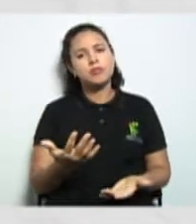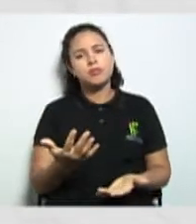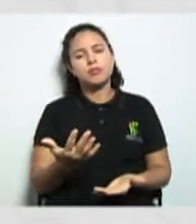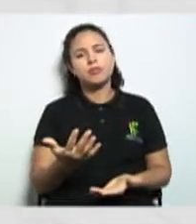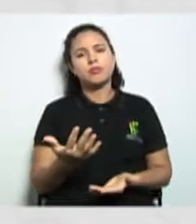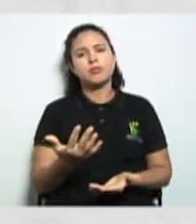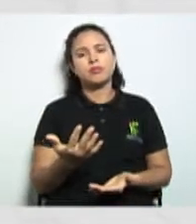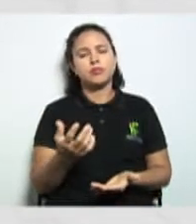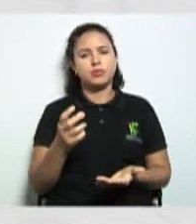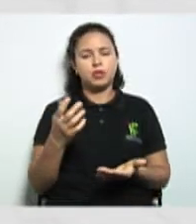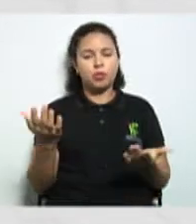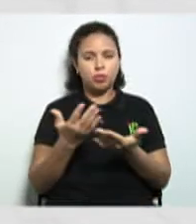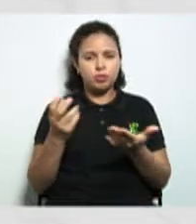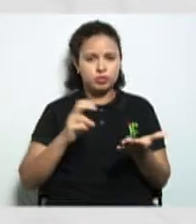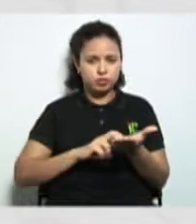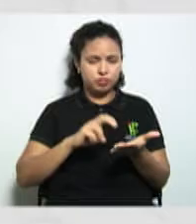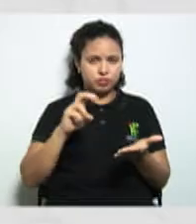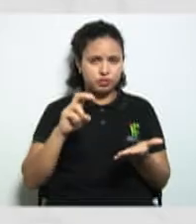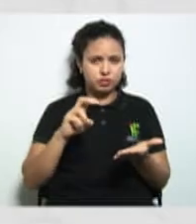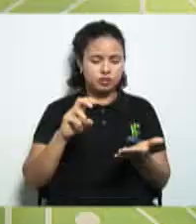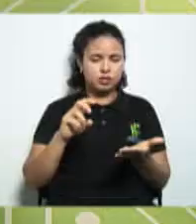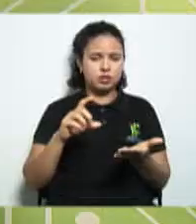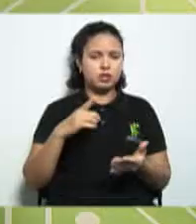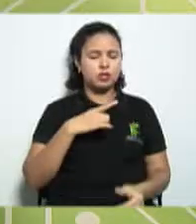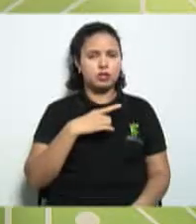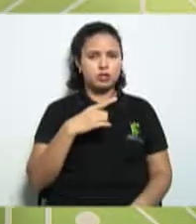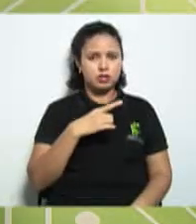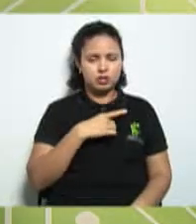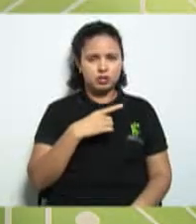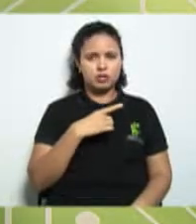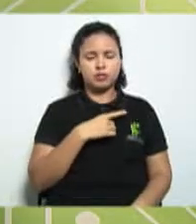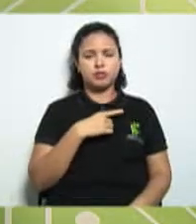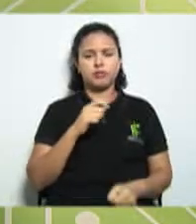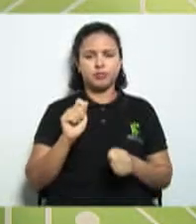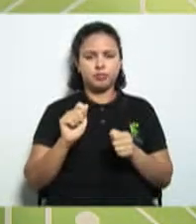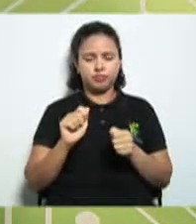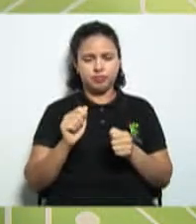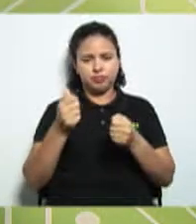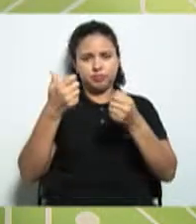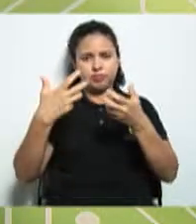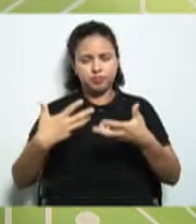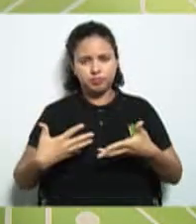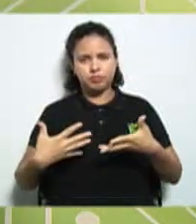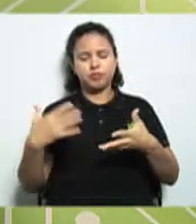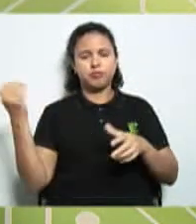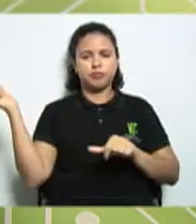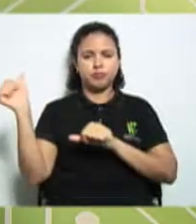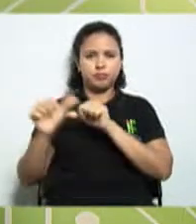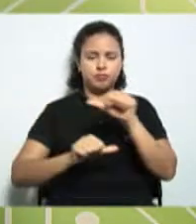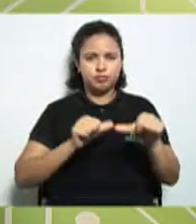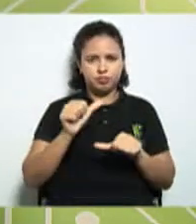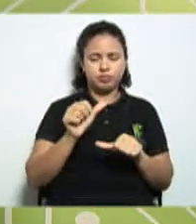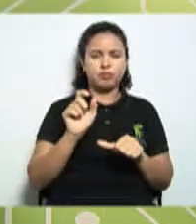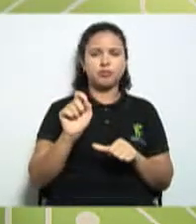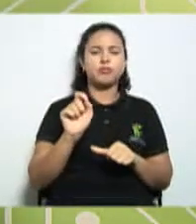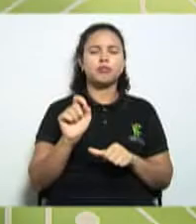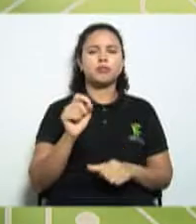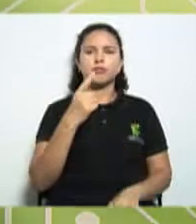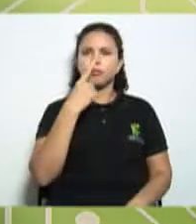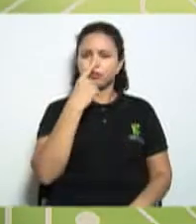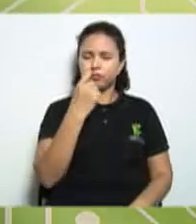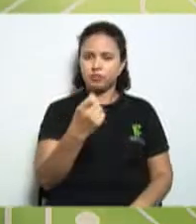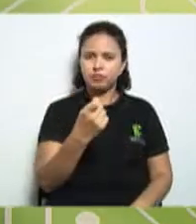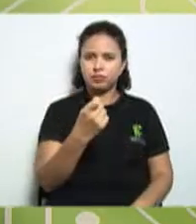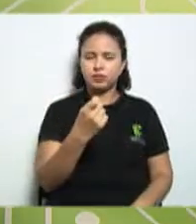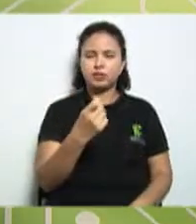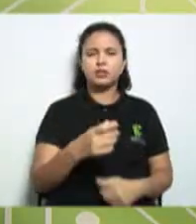pela manhã, naquele encontro, eles estavam justamente falando da reciclagem do lixo. Não foi copiado não, viu, professora? Porque a nossa... Não, é